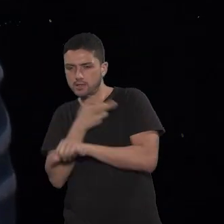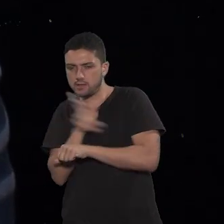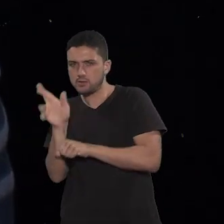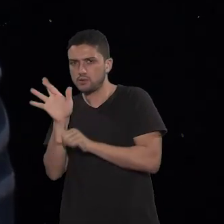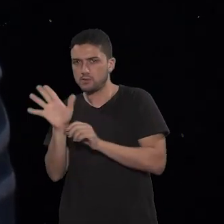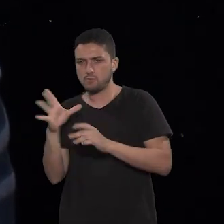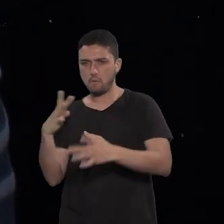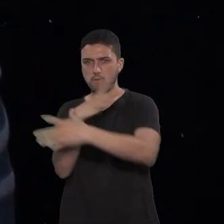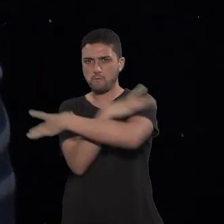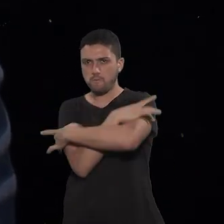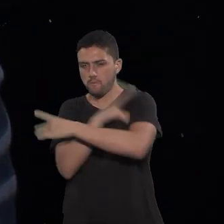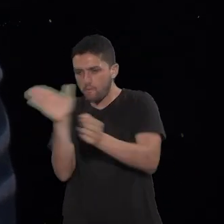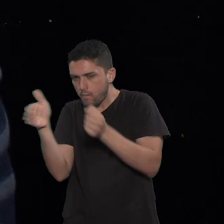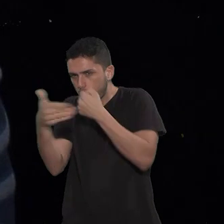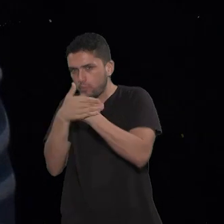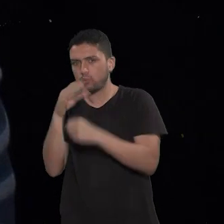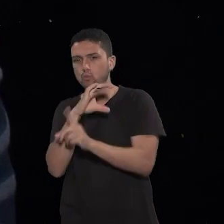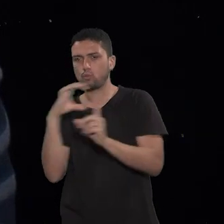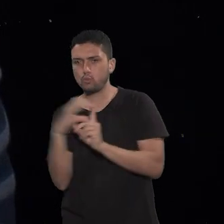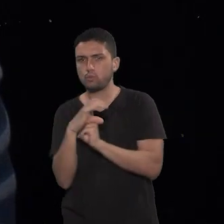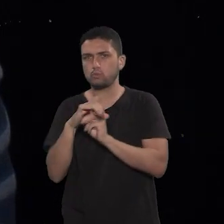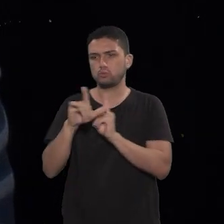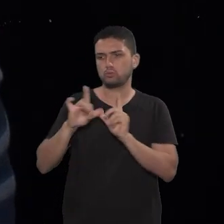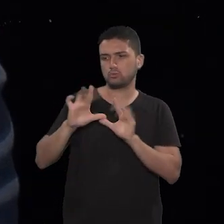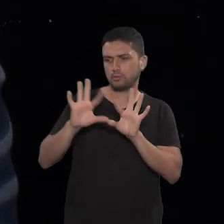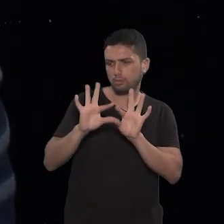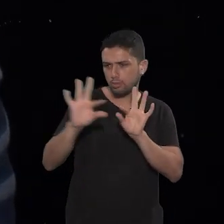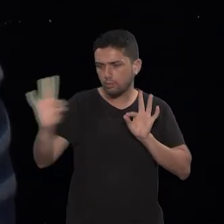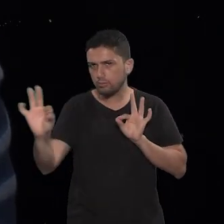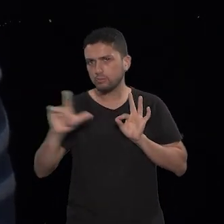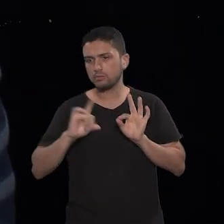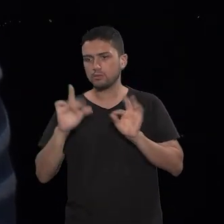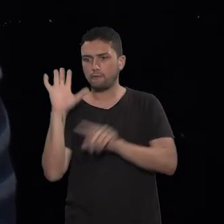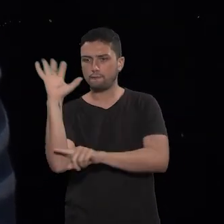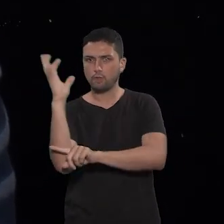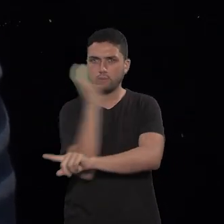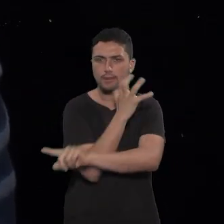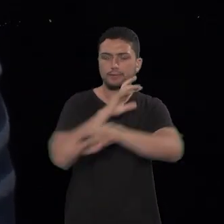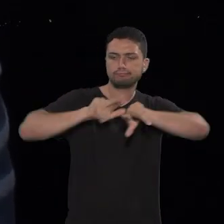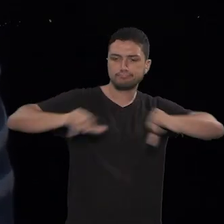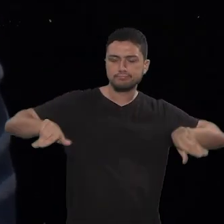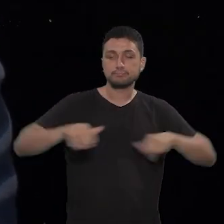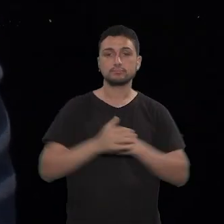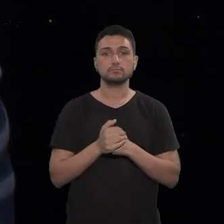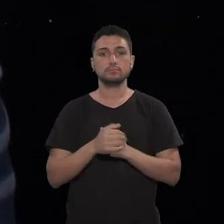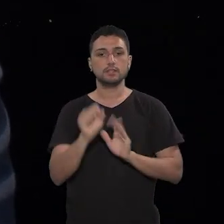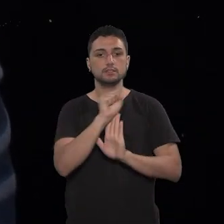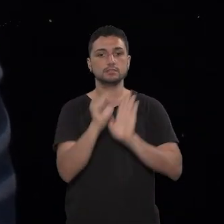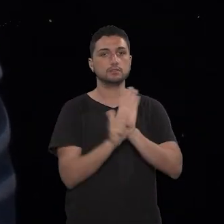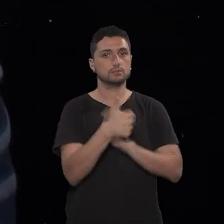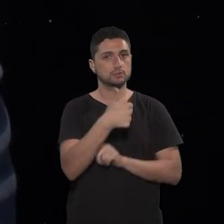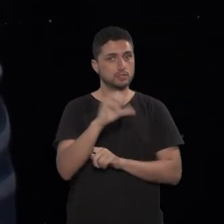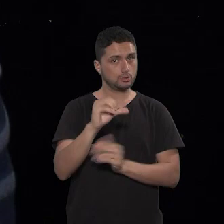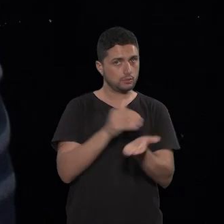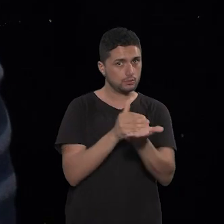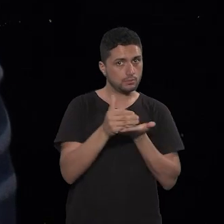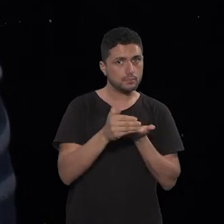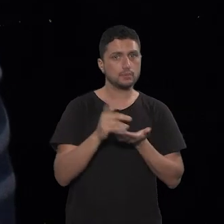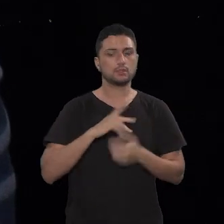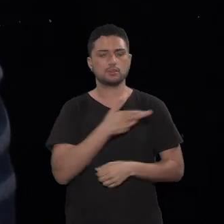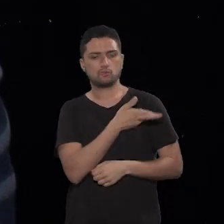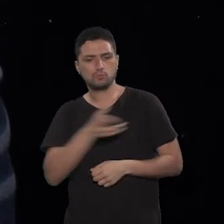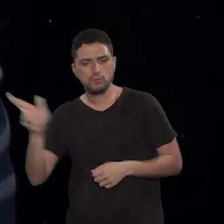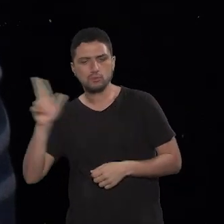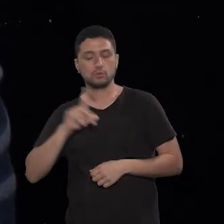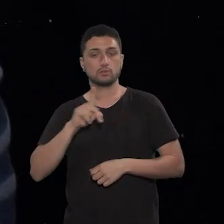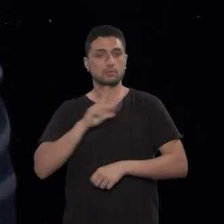praticadas secretamente em espaços afastados, como florestas e quilombos. No início do século XIX, as